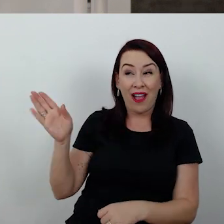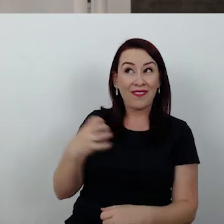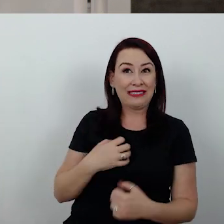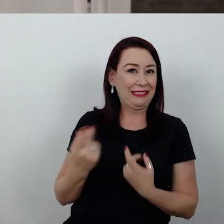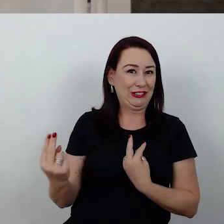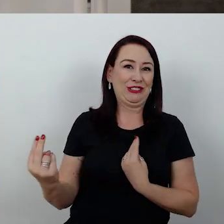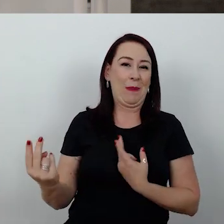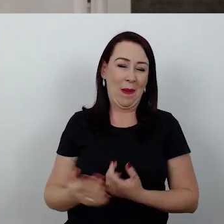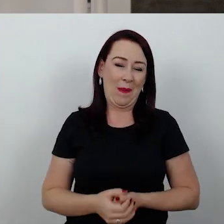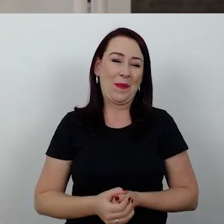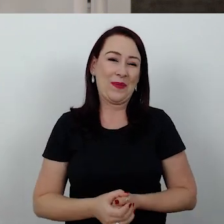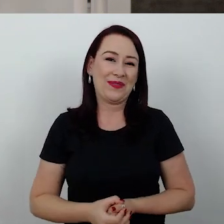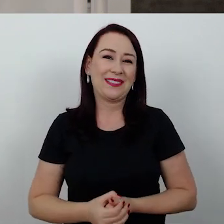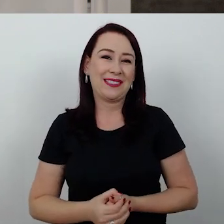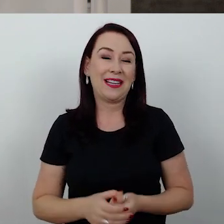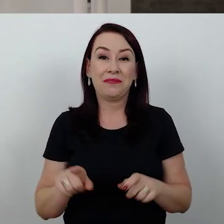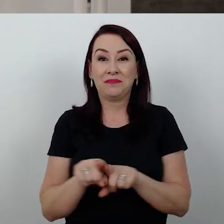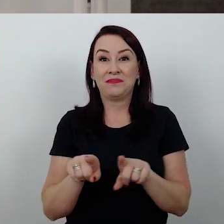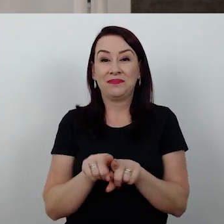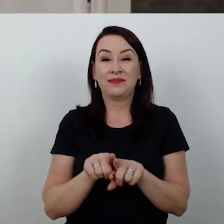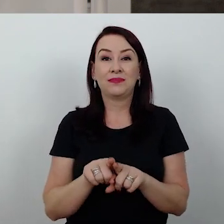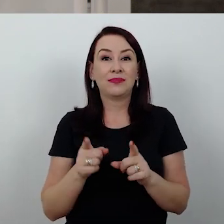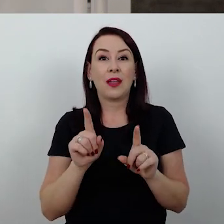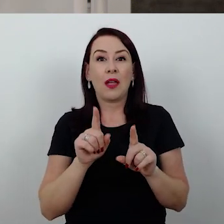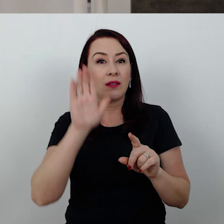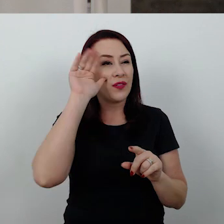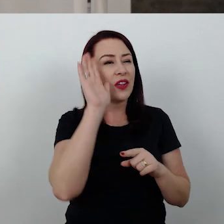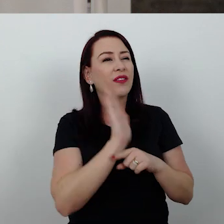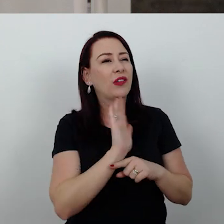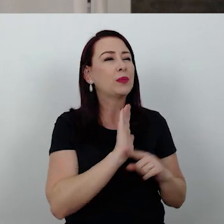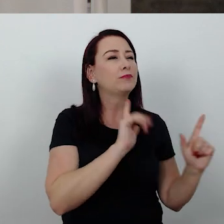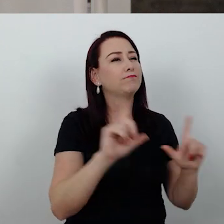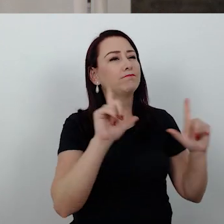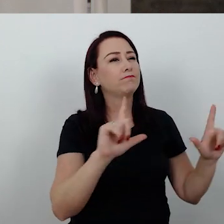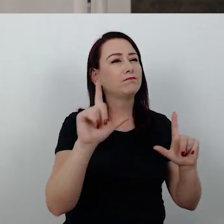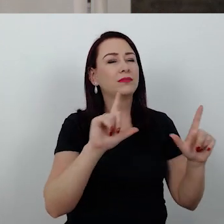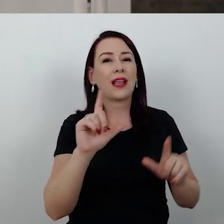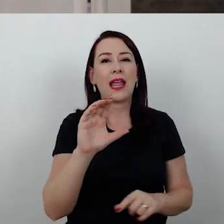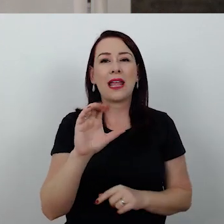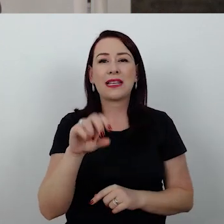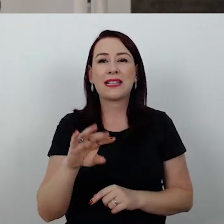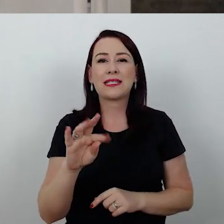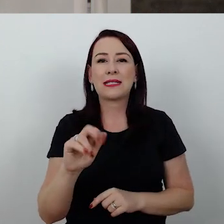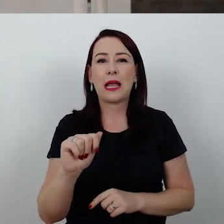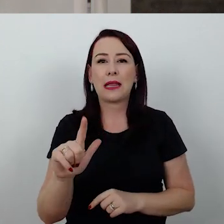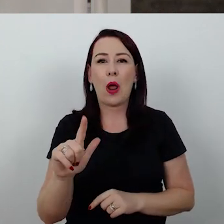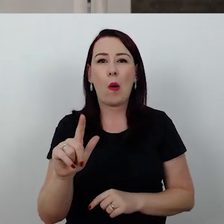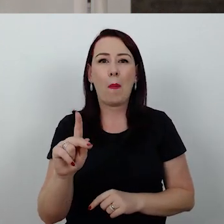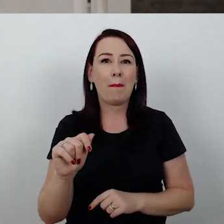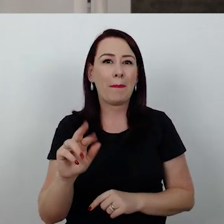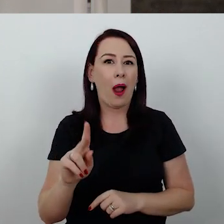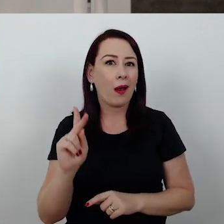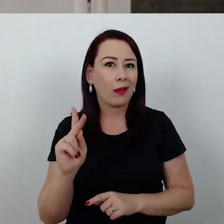mesma sensação. De você, assim, consumir filmes ali que se passam, né, no Central Park e que passa por